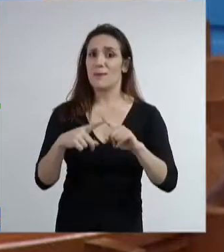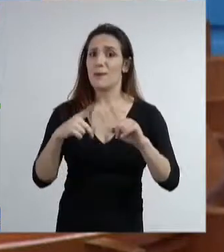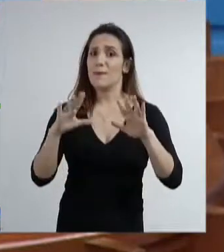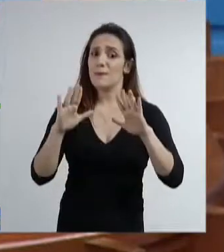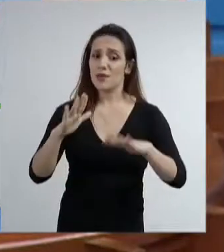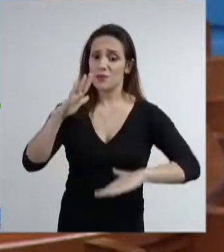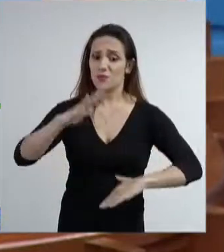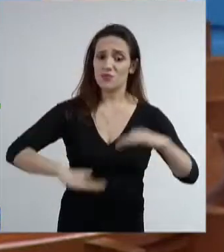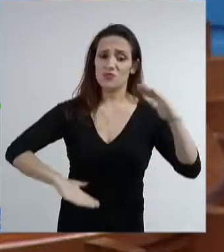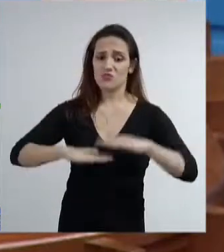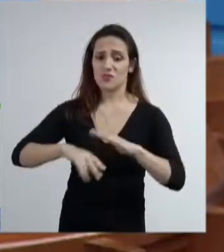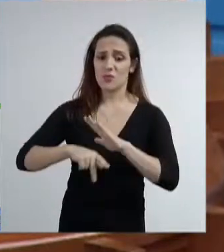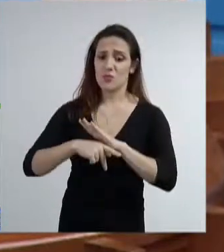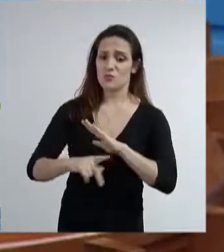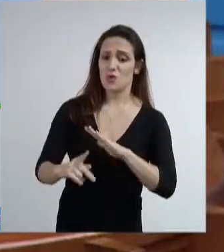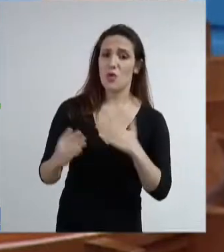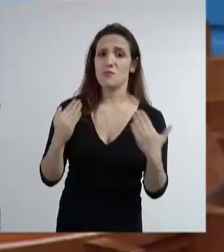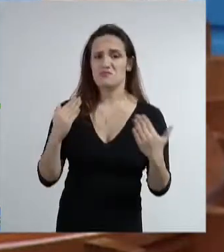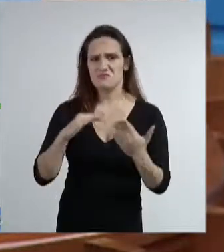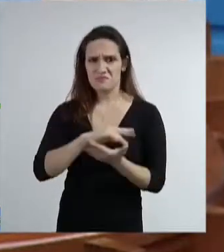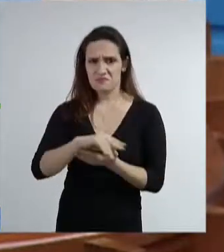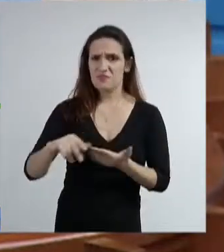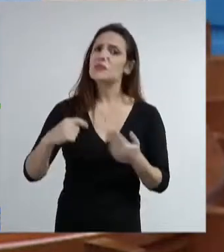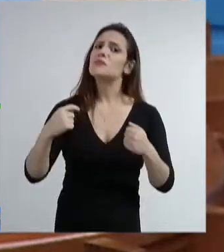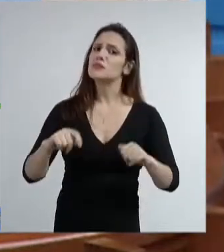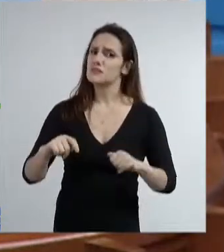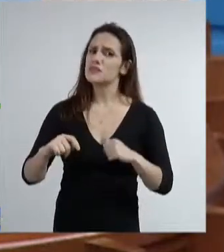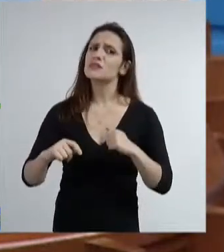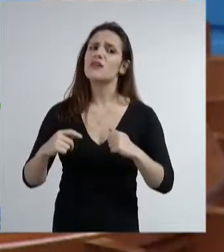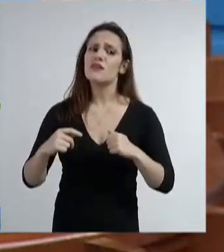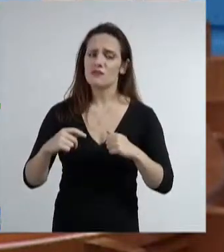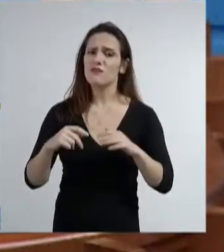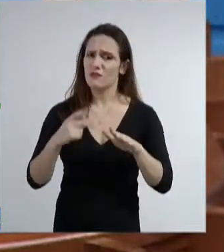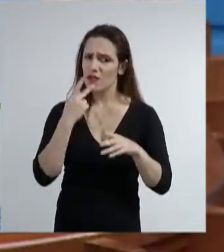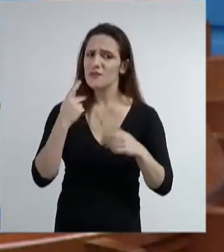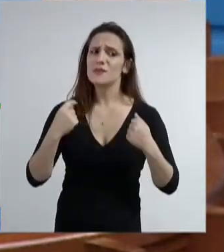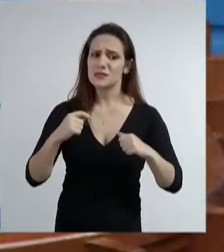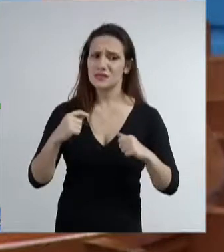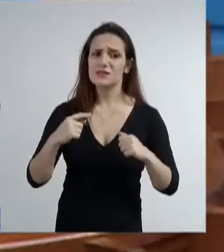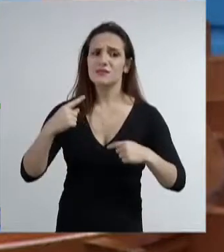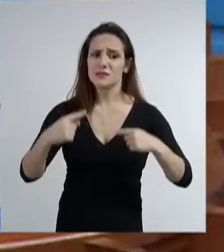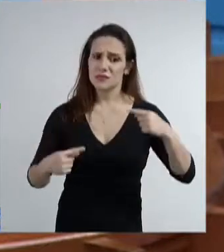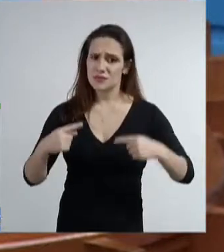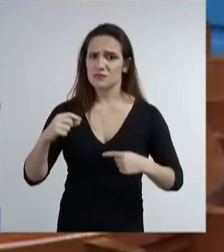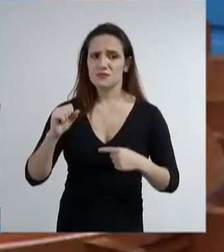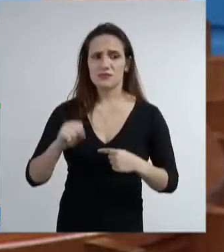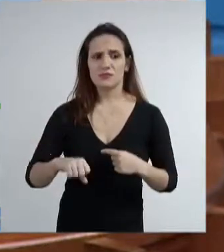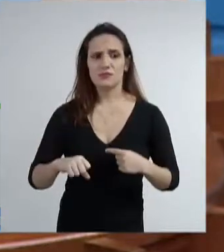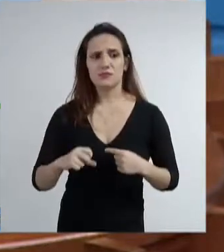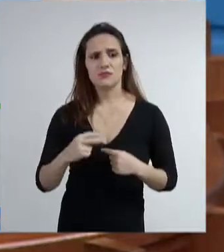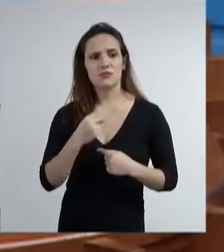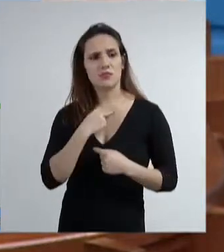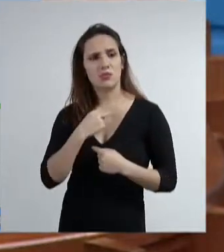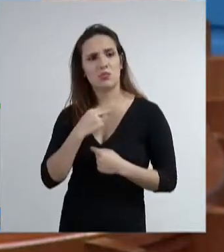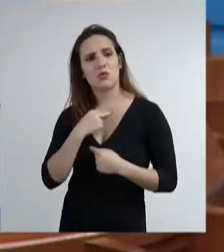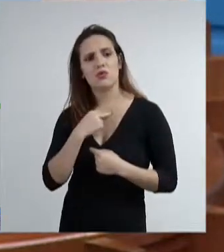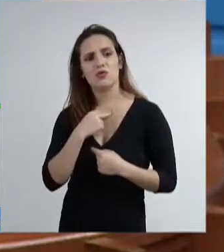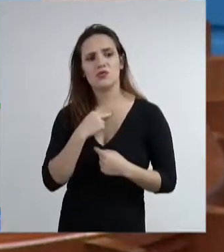área entendem que esse assunto, sim, precisa ser debatido. Não colocar relevo nisso,